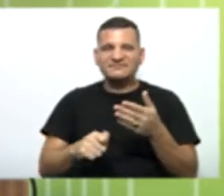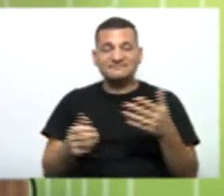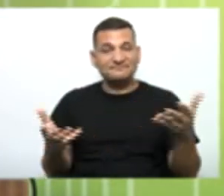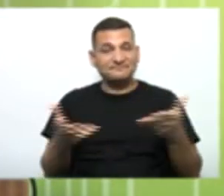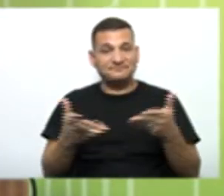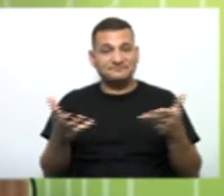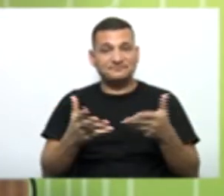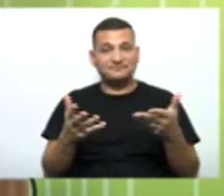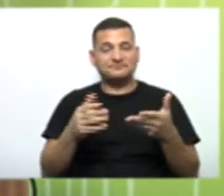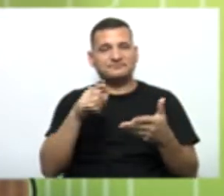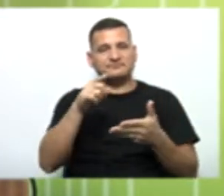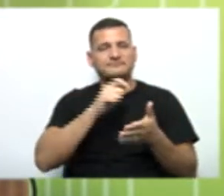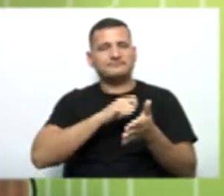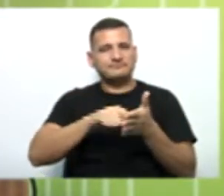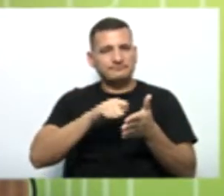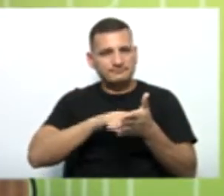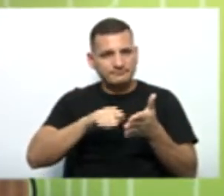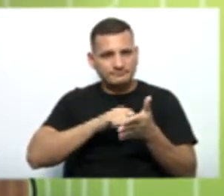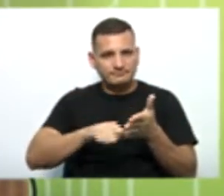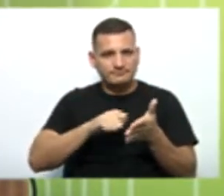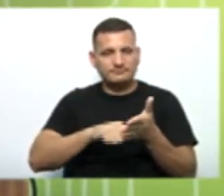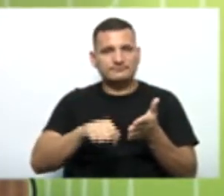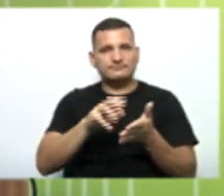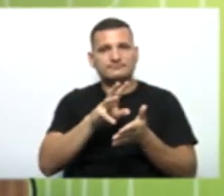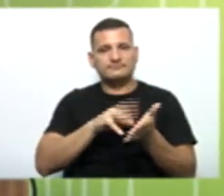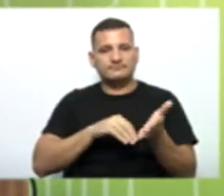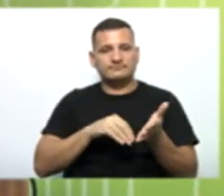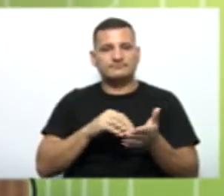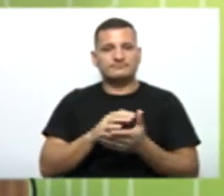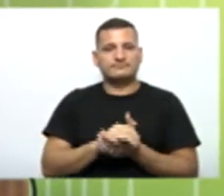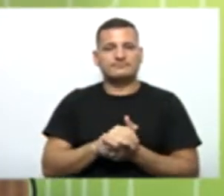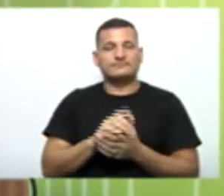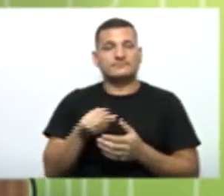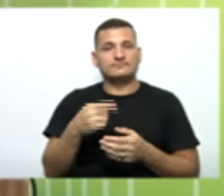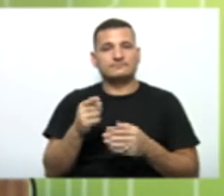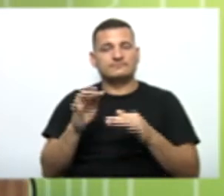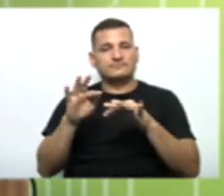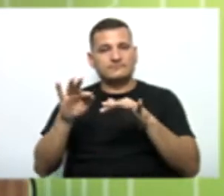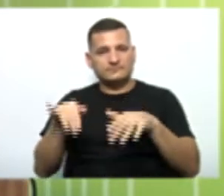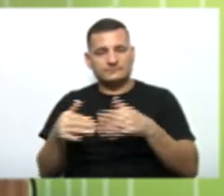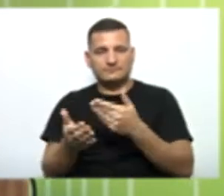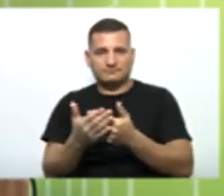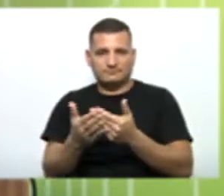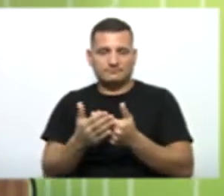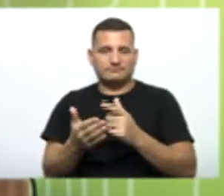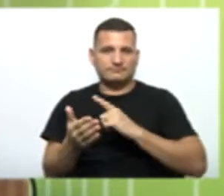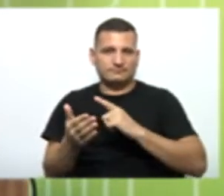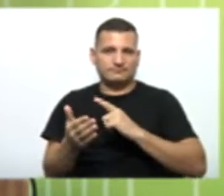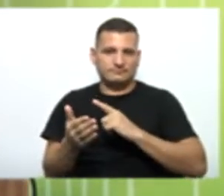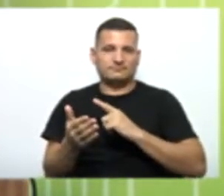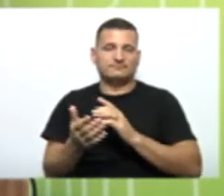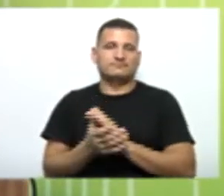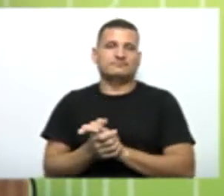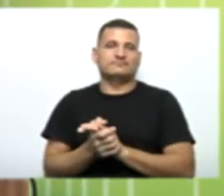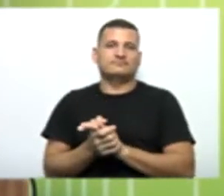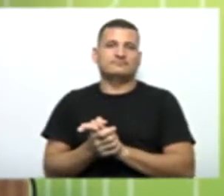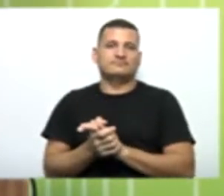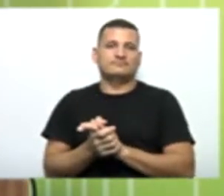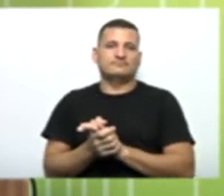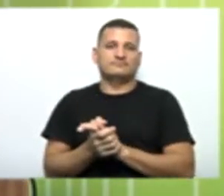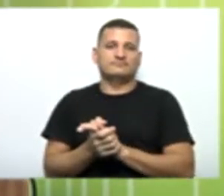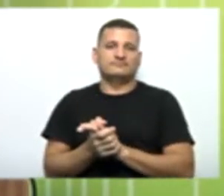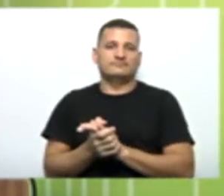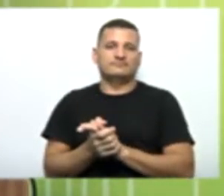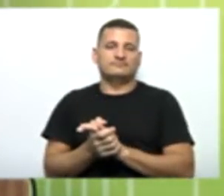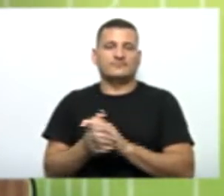ter que fazer muita anotação, certo? No final da nossa aula tem uma missão aí importante. Vocês não vão ter aí,